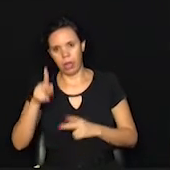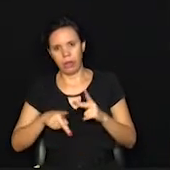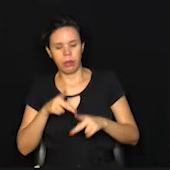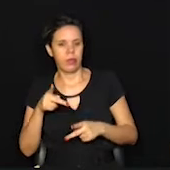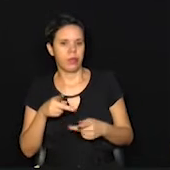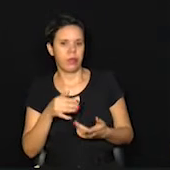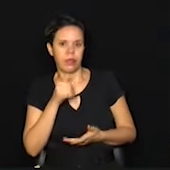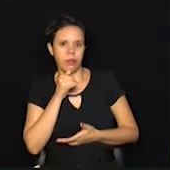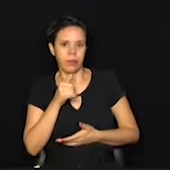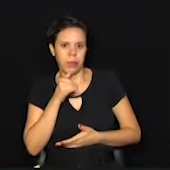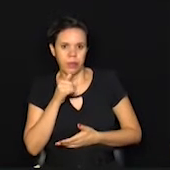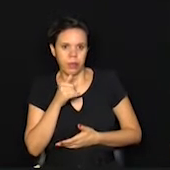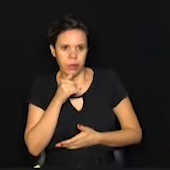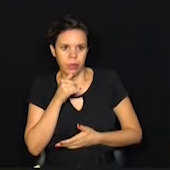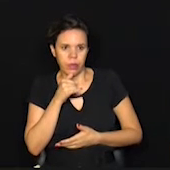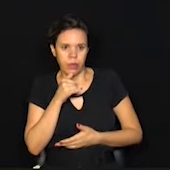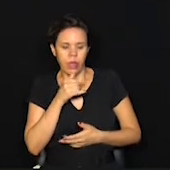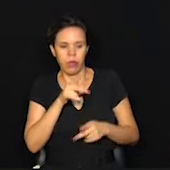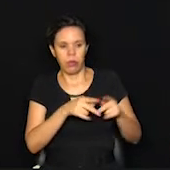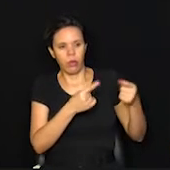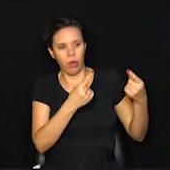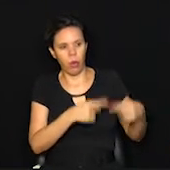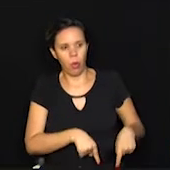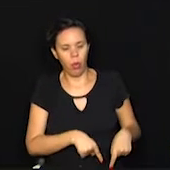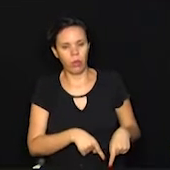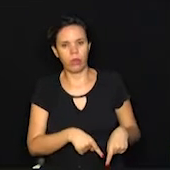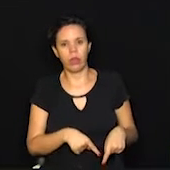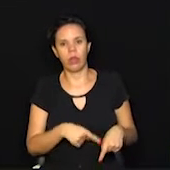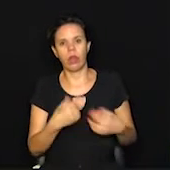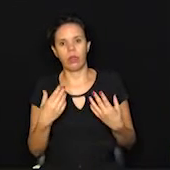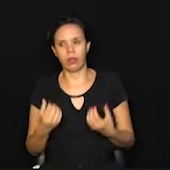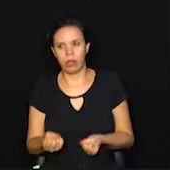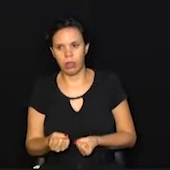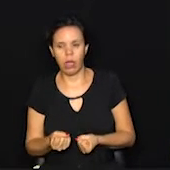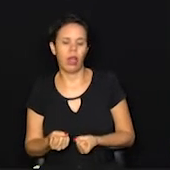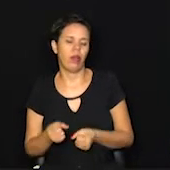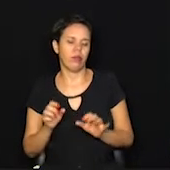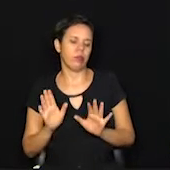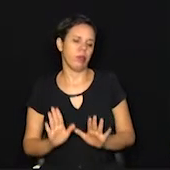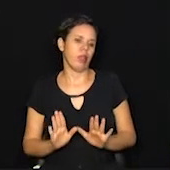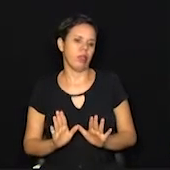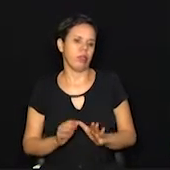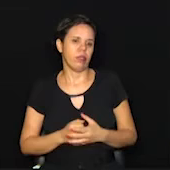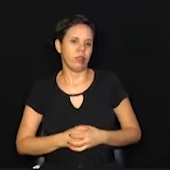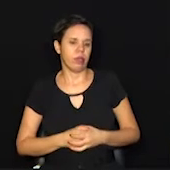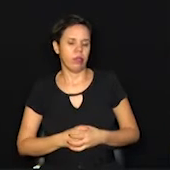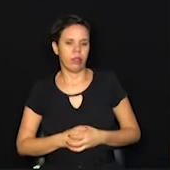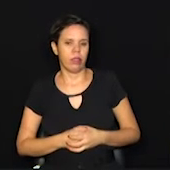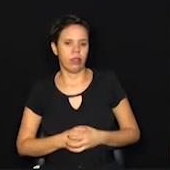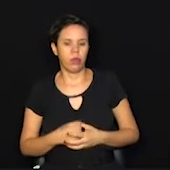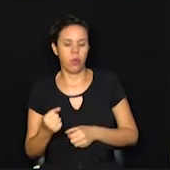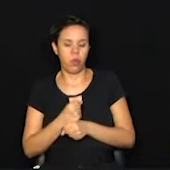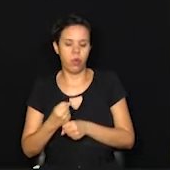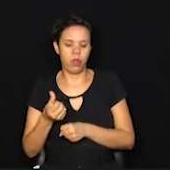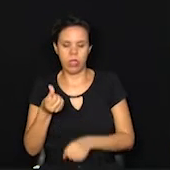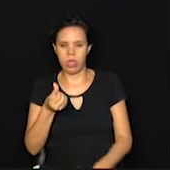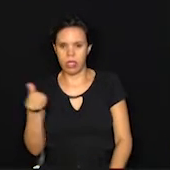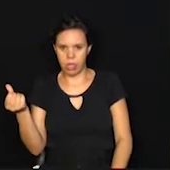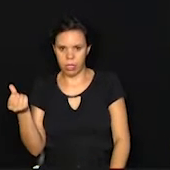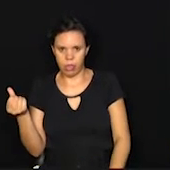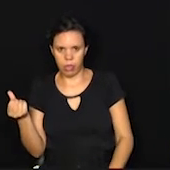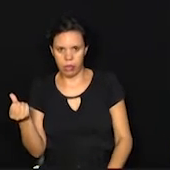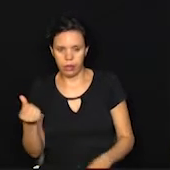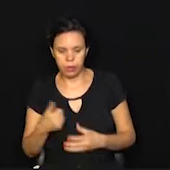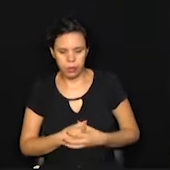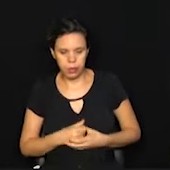a situação EA oposição consentida né e assim vai em 66 passa